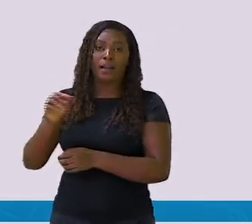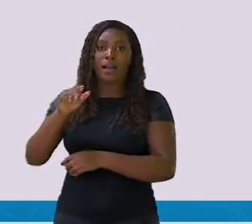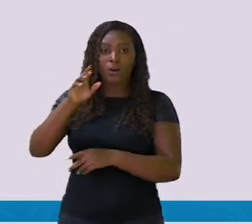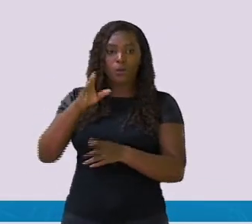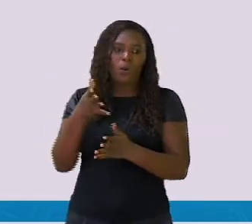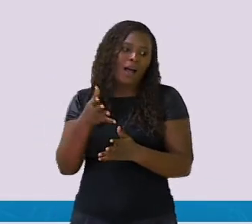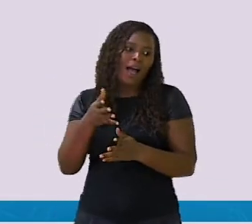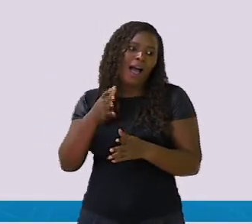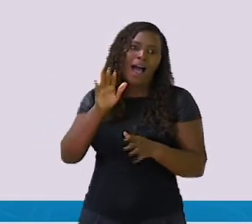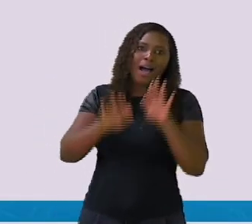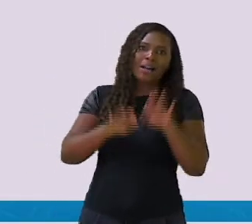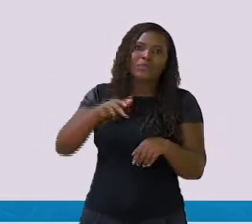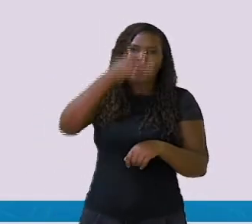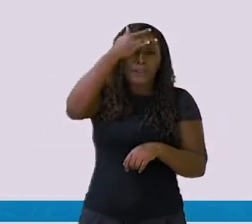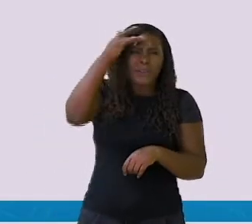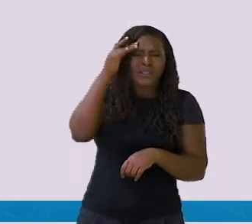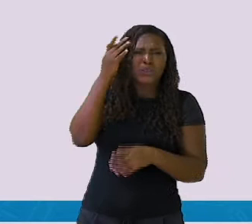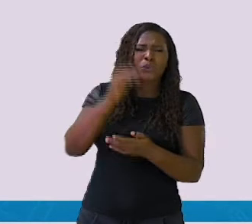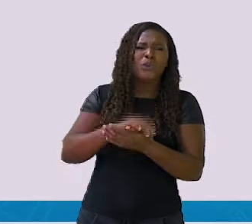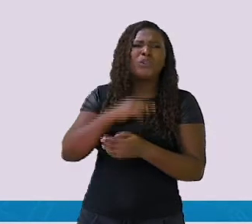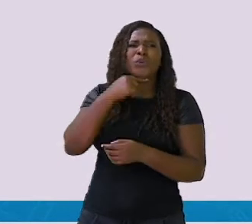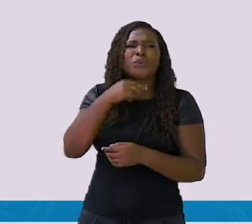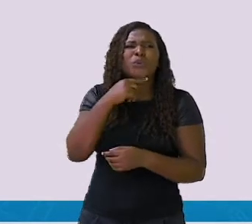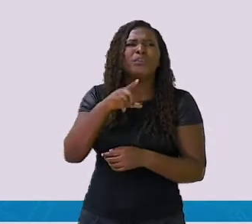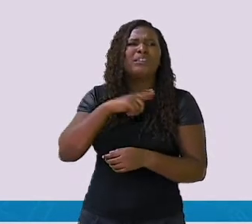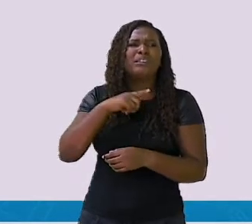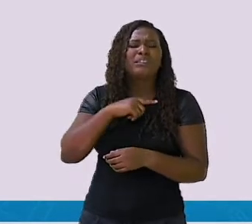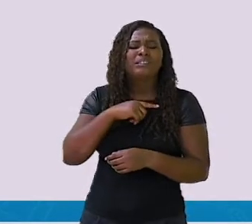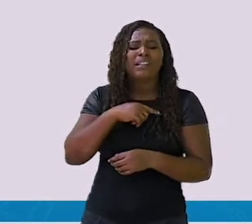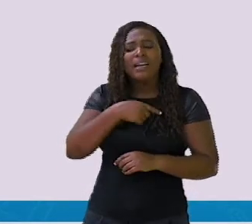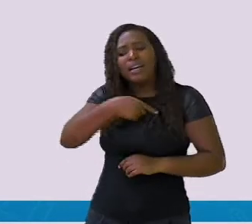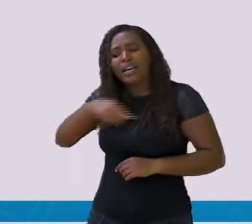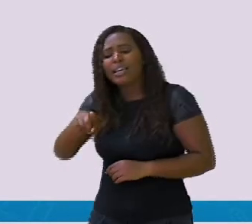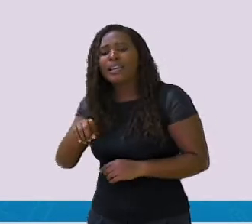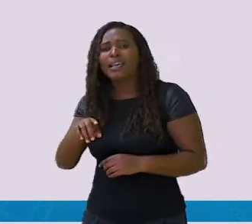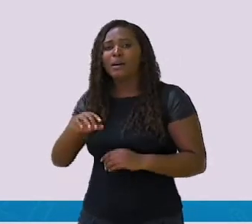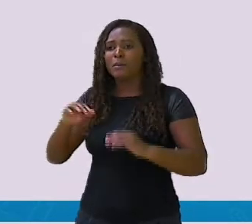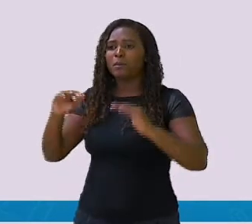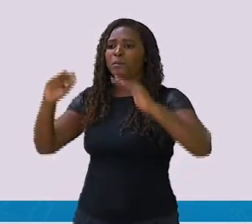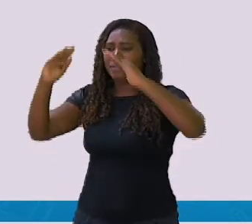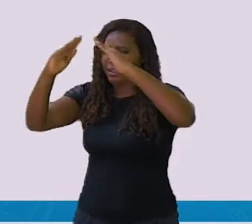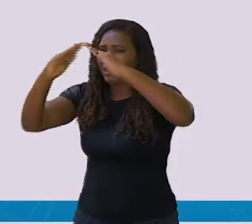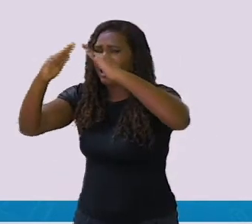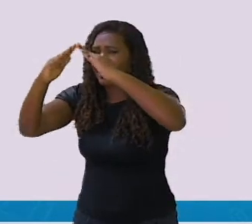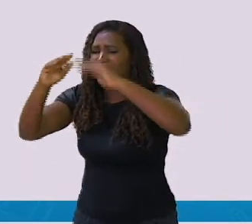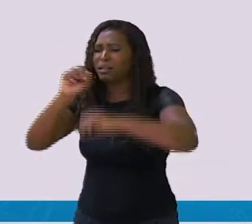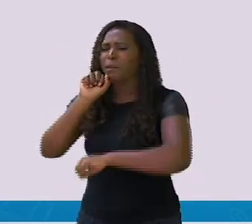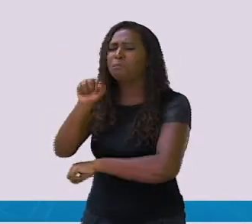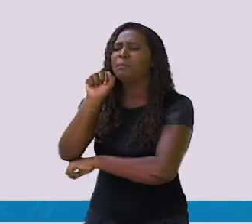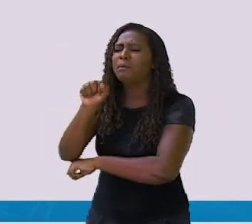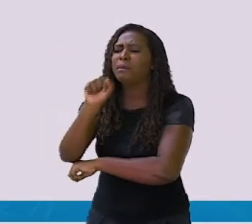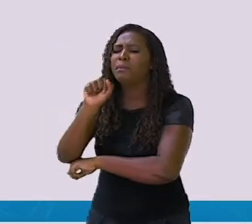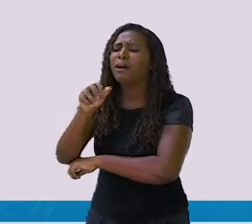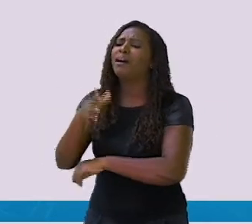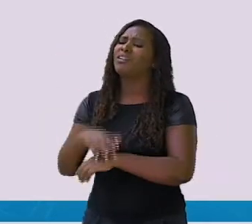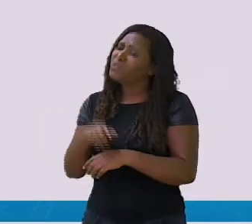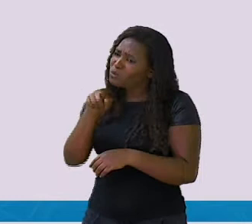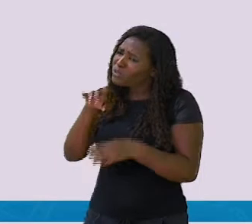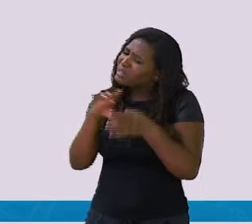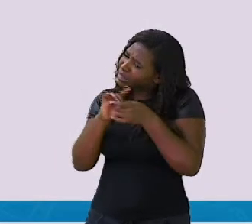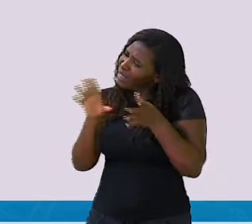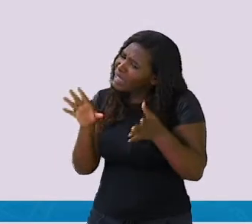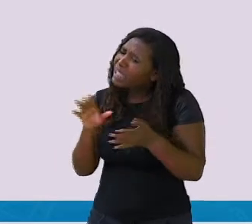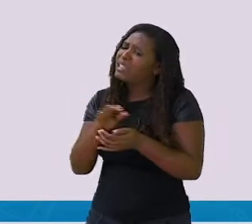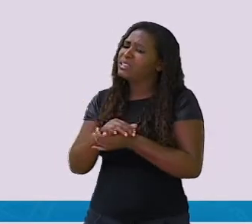algum material, ou de algum livro, ou de algum aprendizado que ele pudesse desenvolver. Então, observe a imagem aí. Olha, isso é